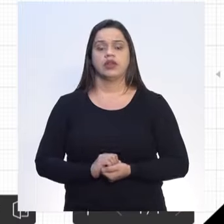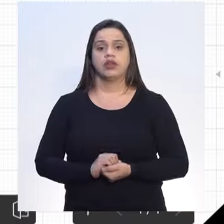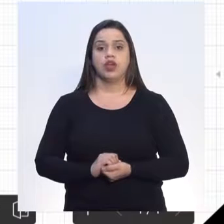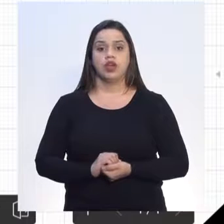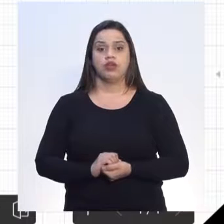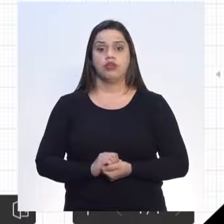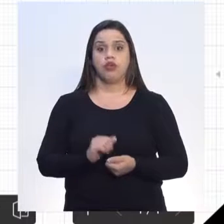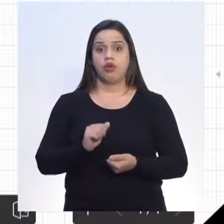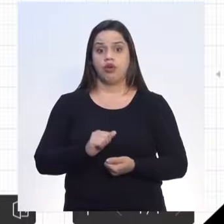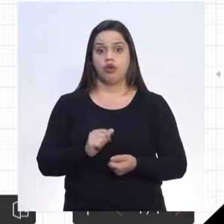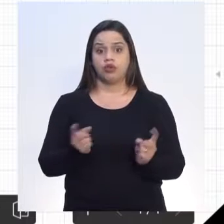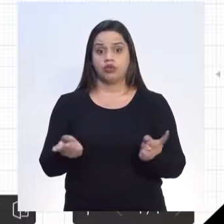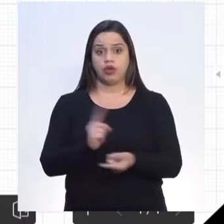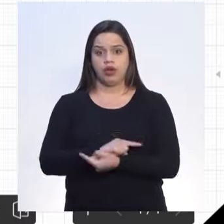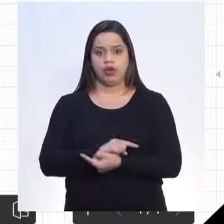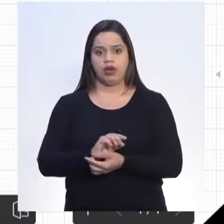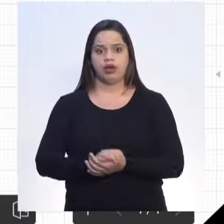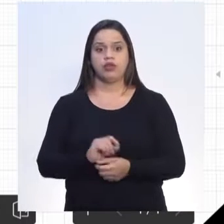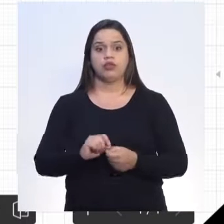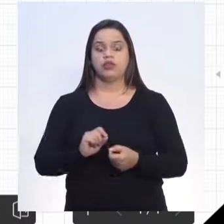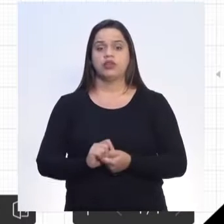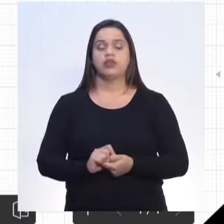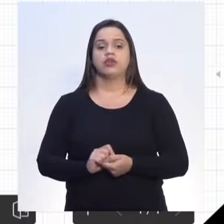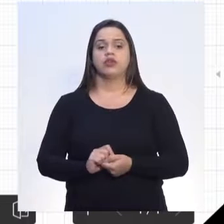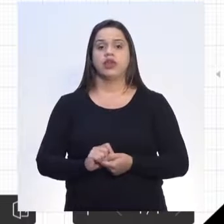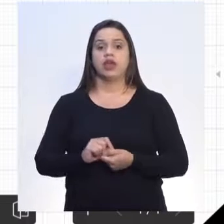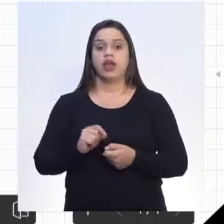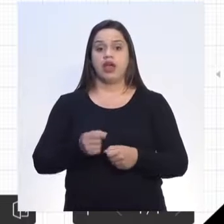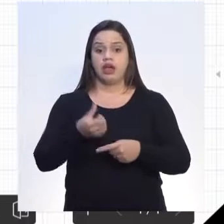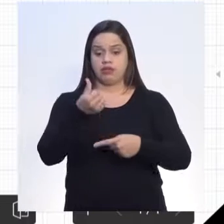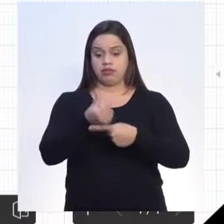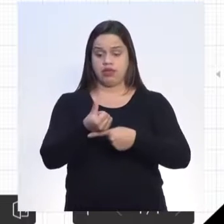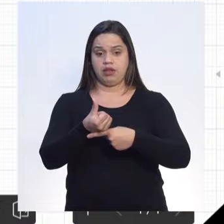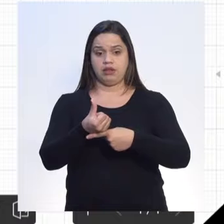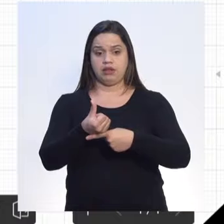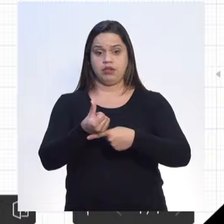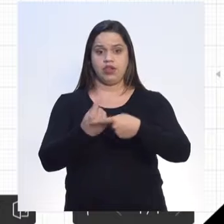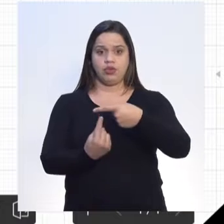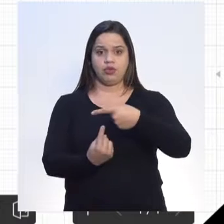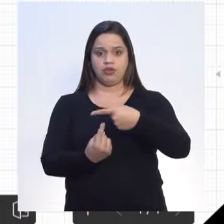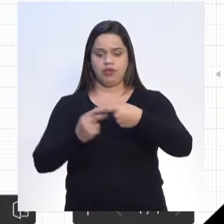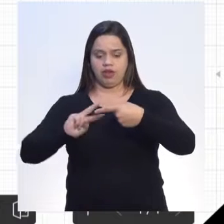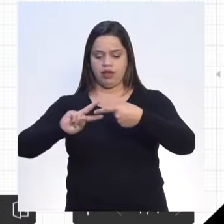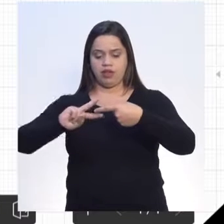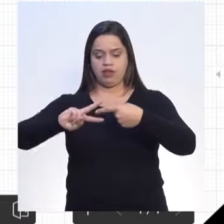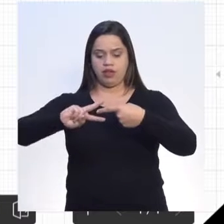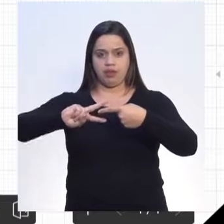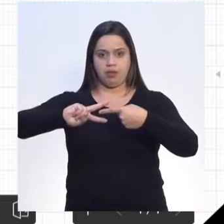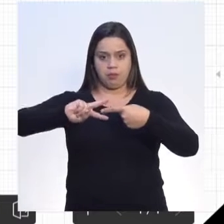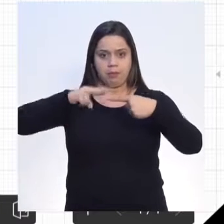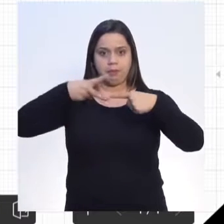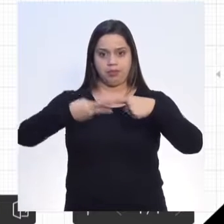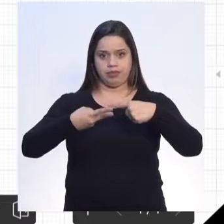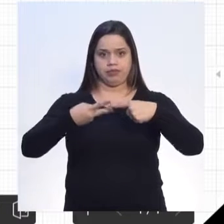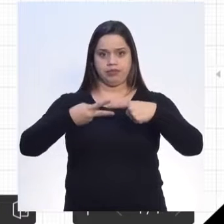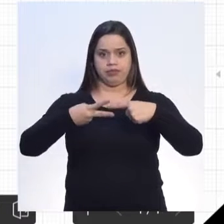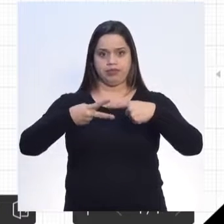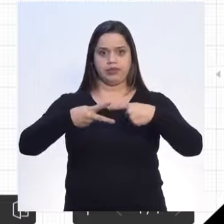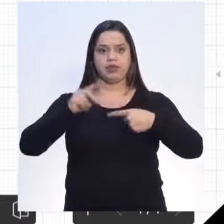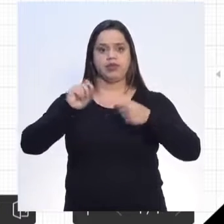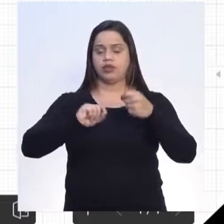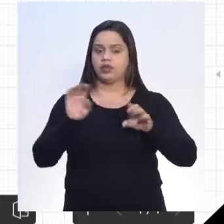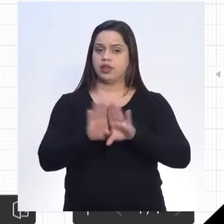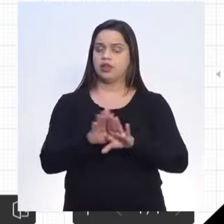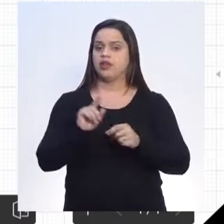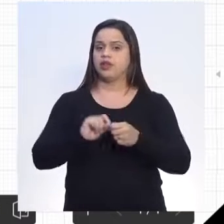divisão, multiplicação. Então, eu inverto essa segunda. O que eu faço com a operação?